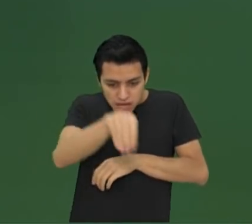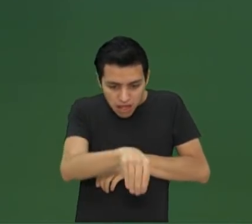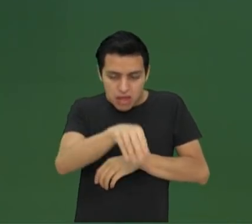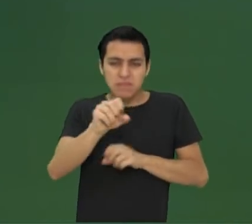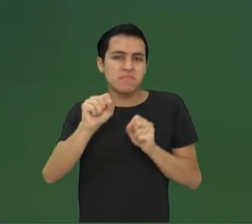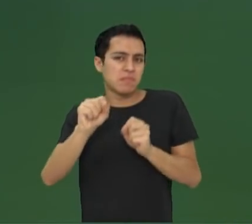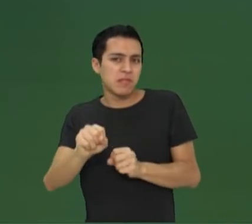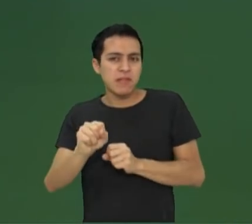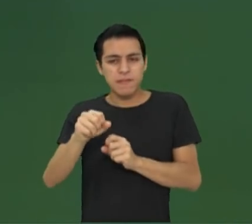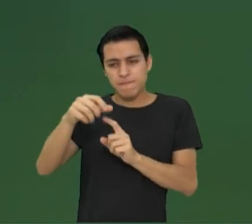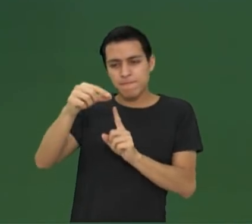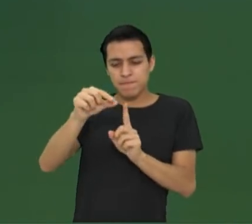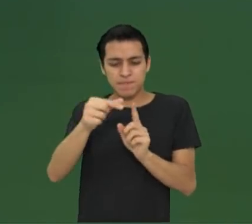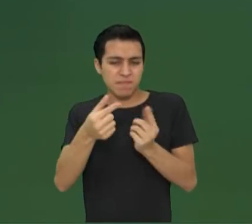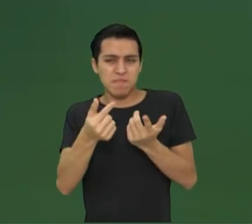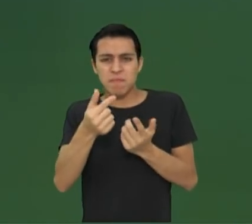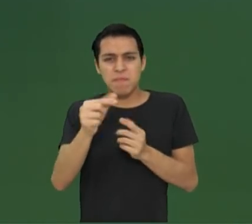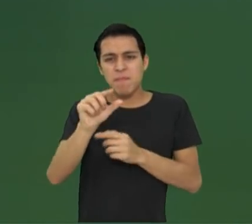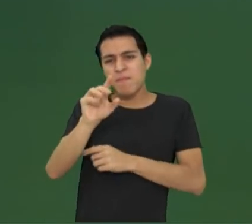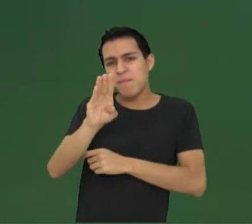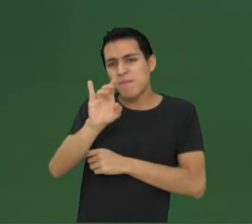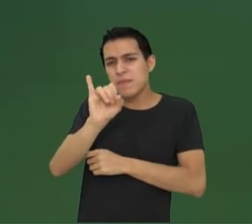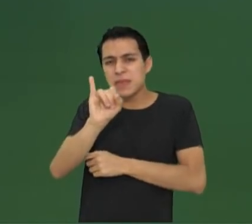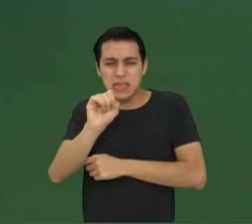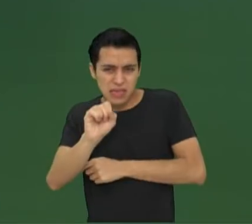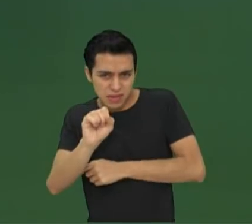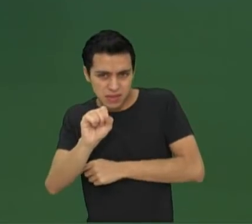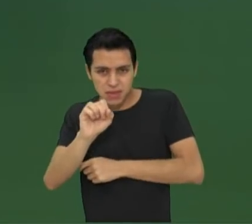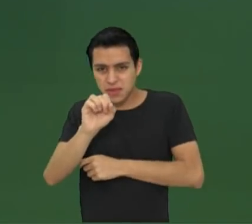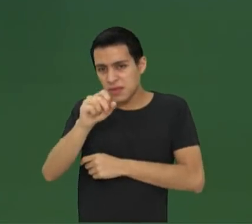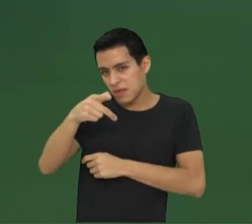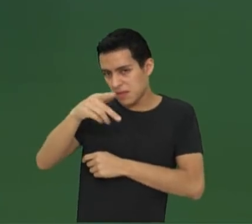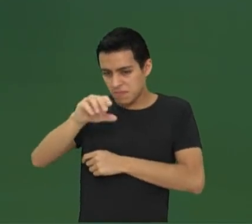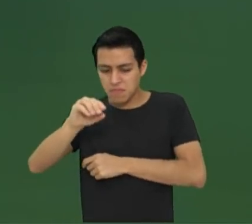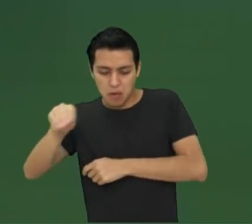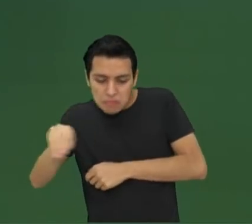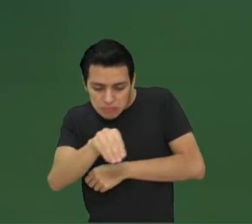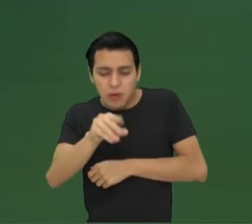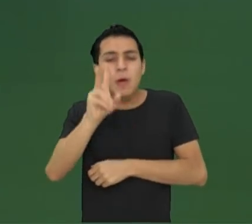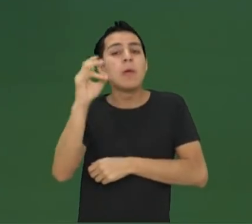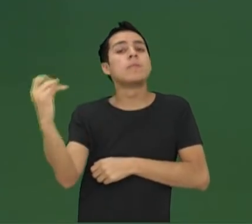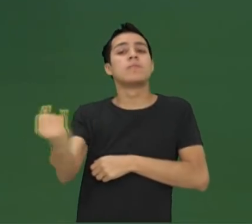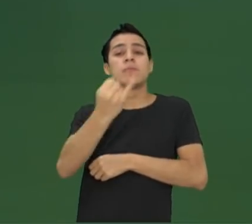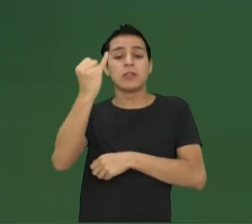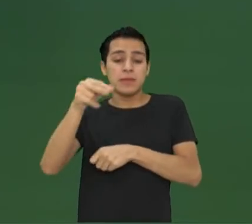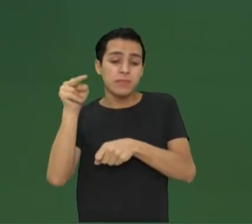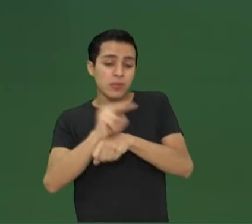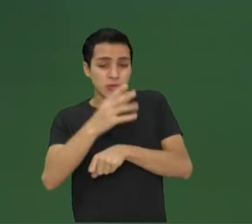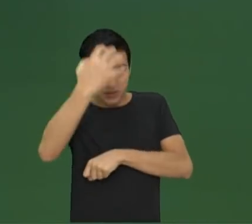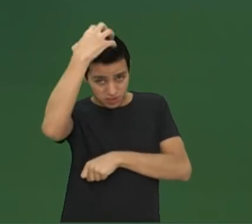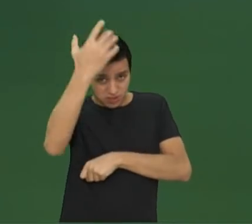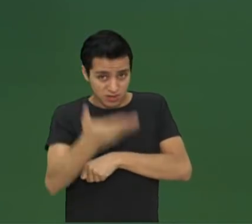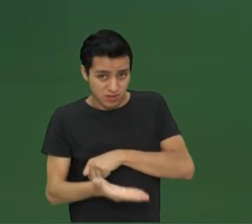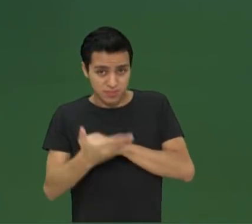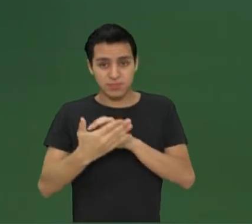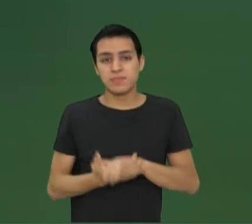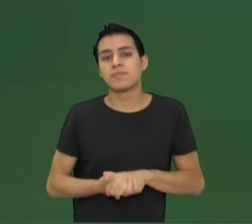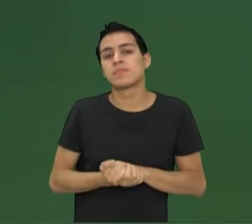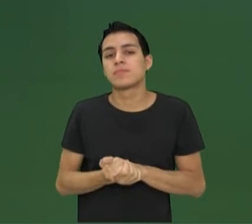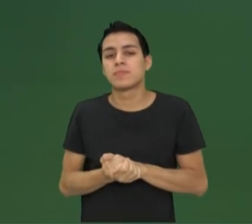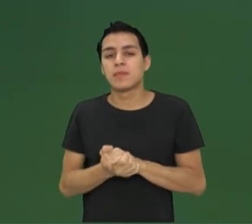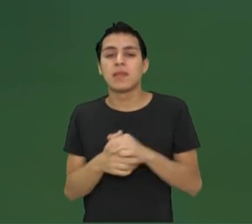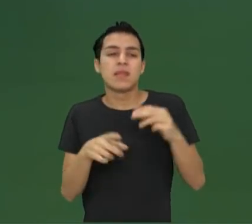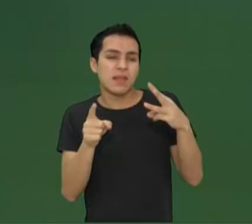ser uma torre, poderia ser uma dama, poderia ser qualquer outra peça. O importante seria proteger o rei e não deixar ele em xeque. E a terceira